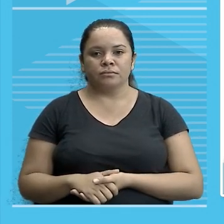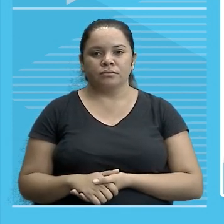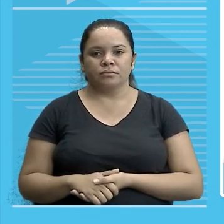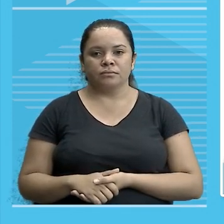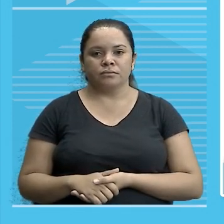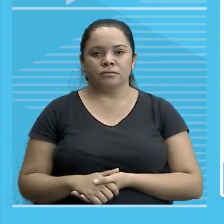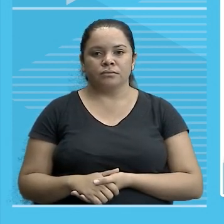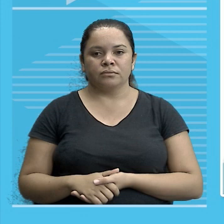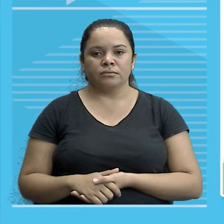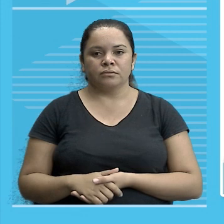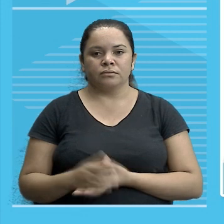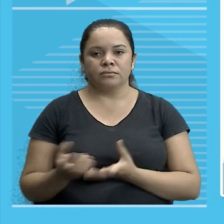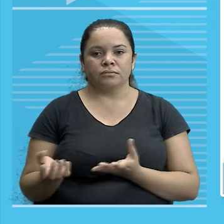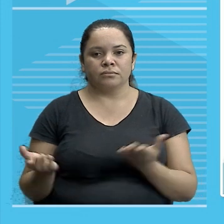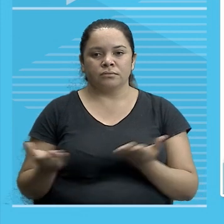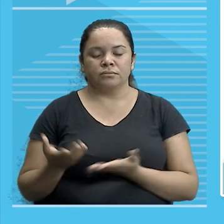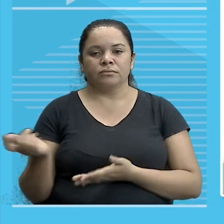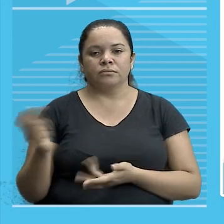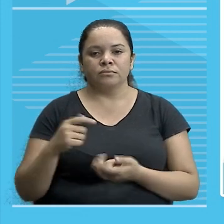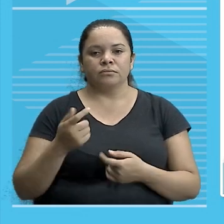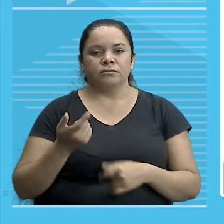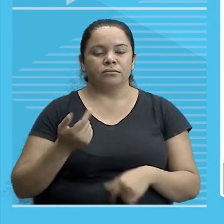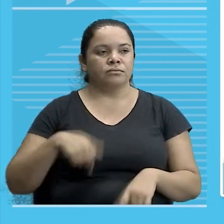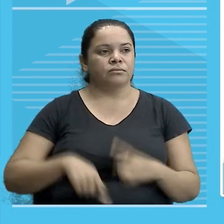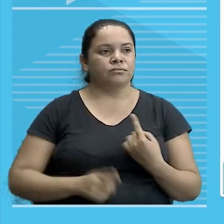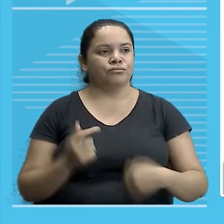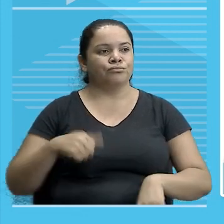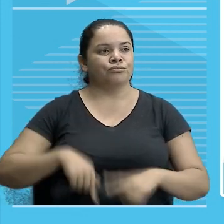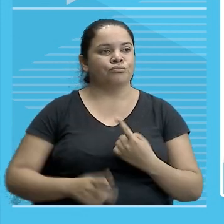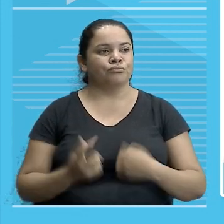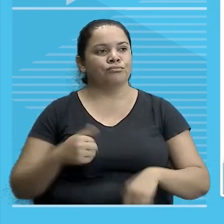organismo. Tranquilo? Muito bem.